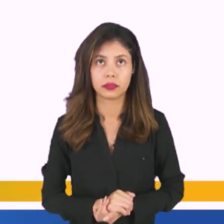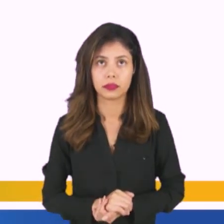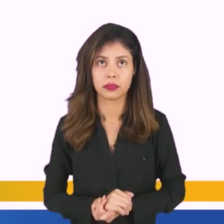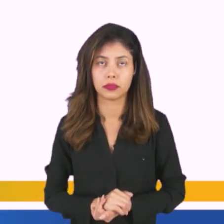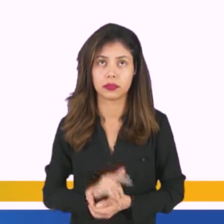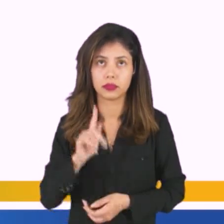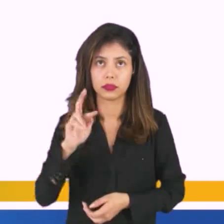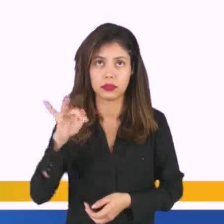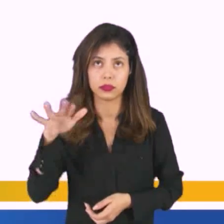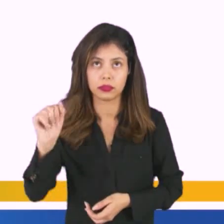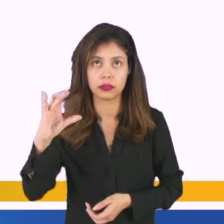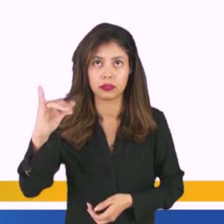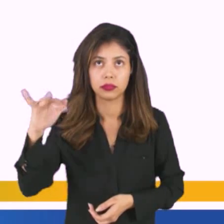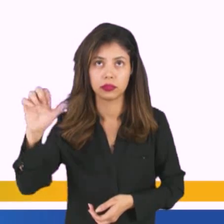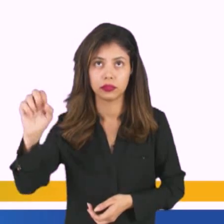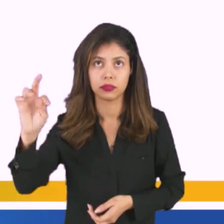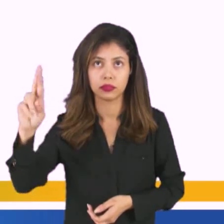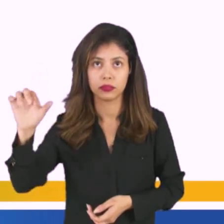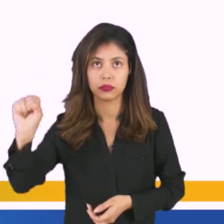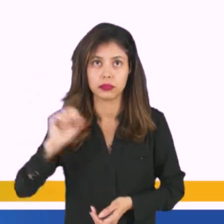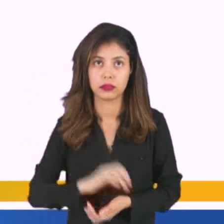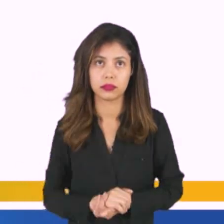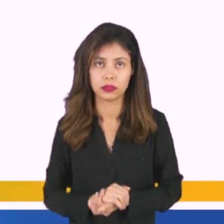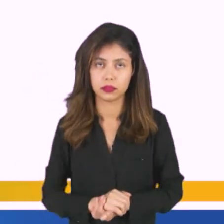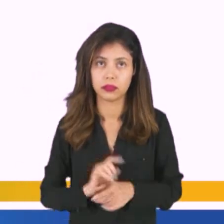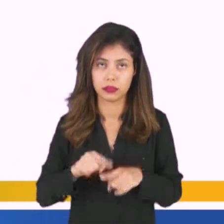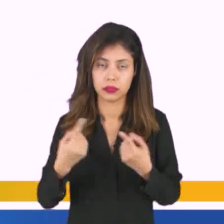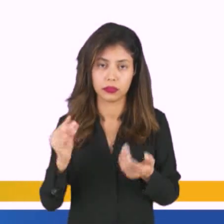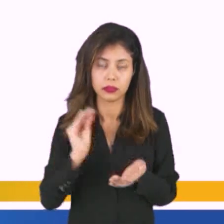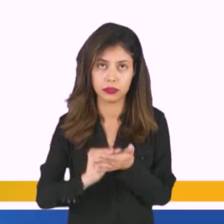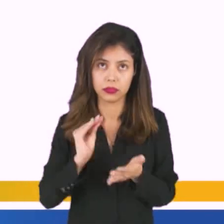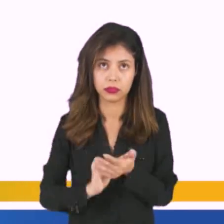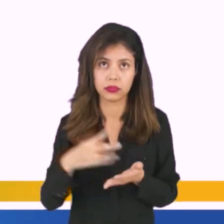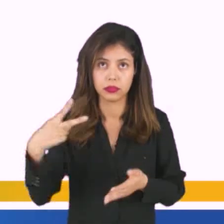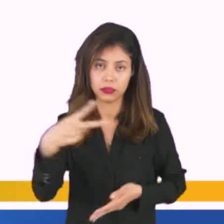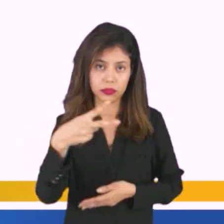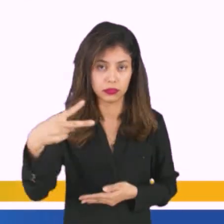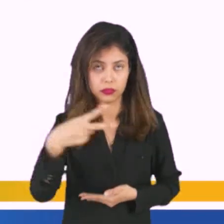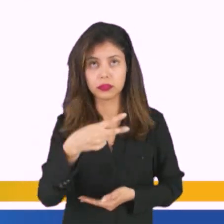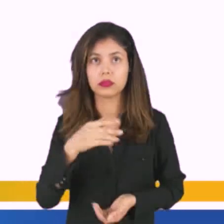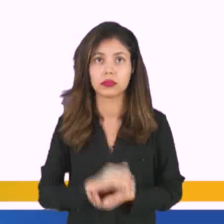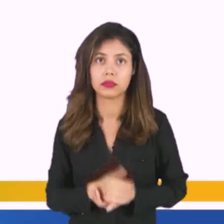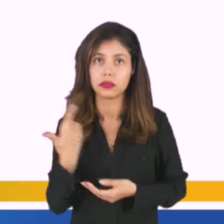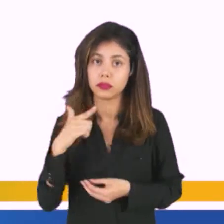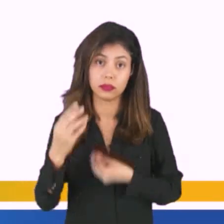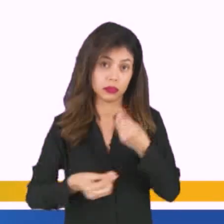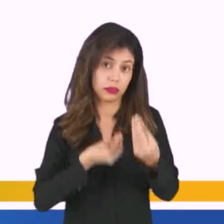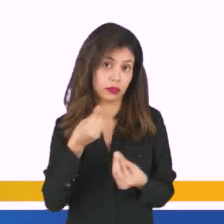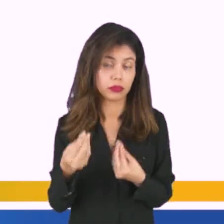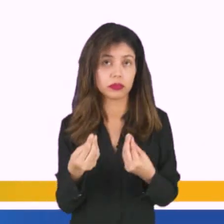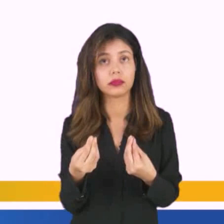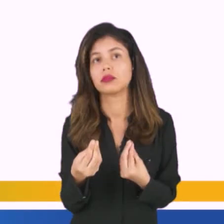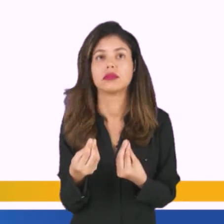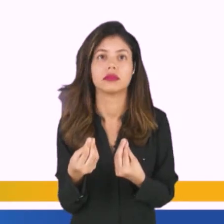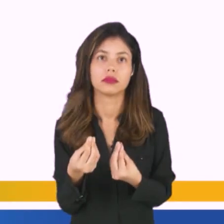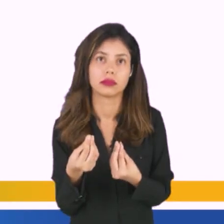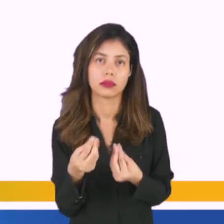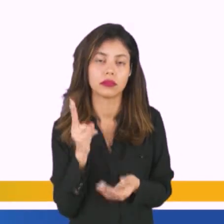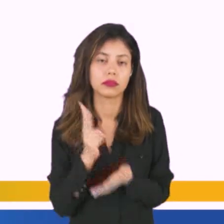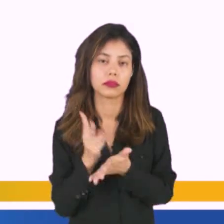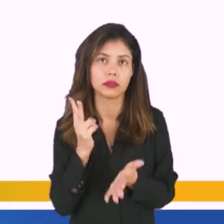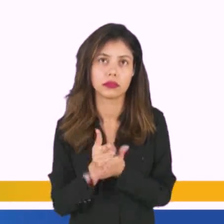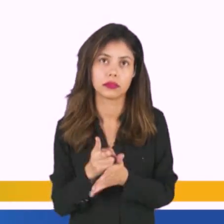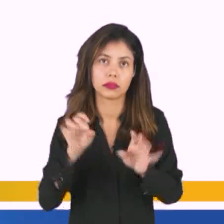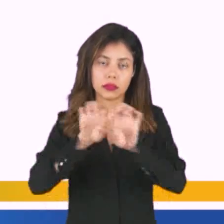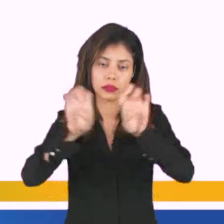geométrica cis e trans. Pelo fato de ter a dupla ligação, não tem como, gente, ser a mesma estrutura.